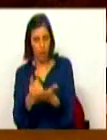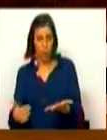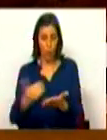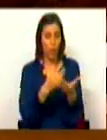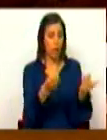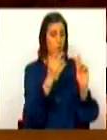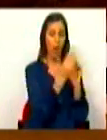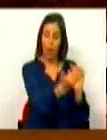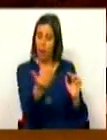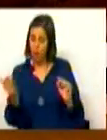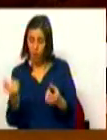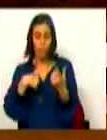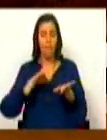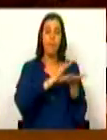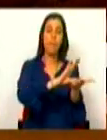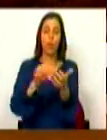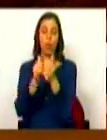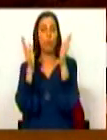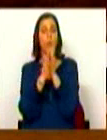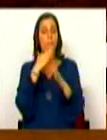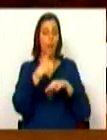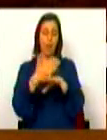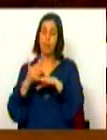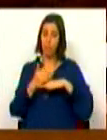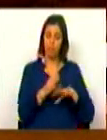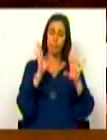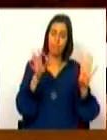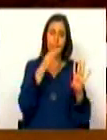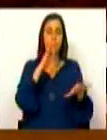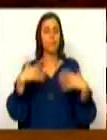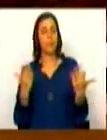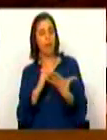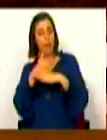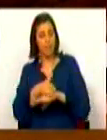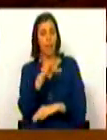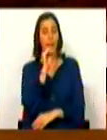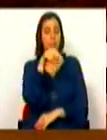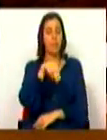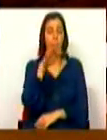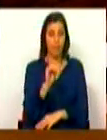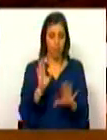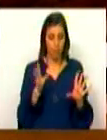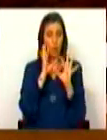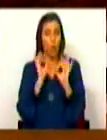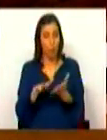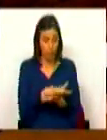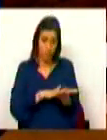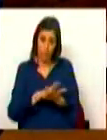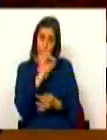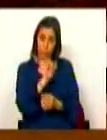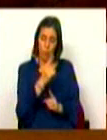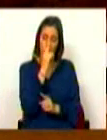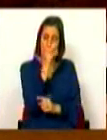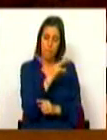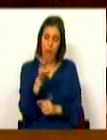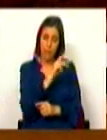recursos disponíveis e do financiamento em todos os setores. Falemos então de acesso ao SNS. Cuidados primários. 1